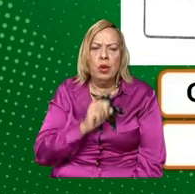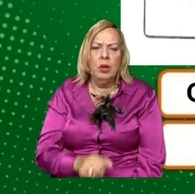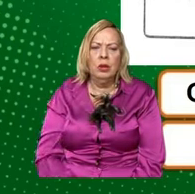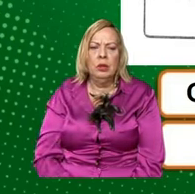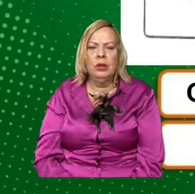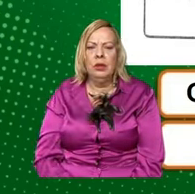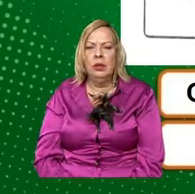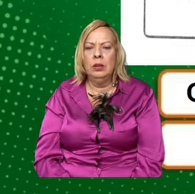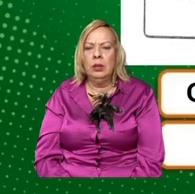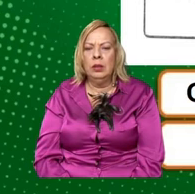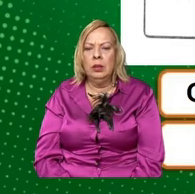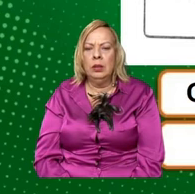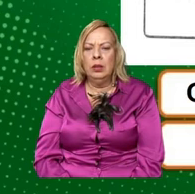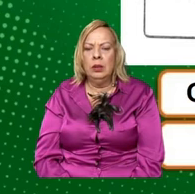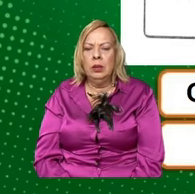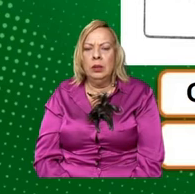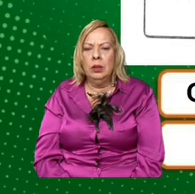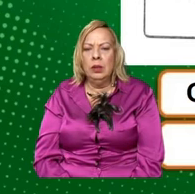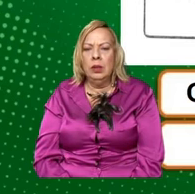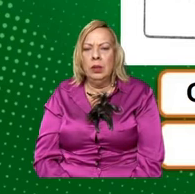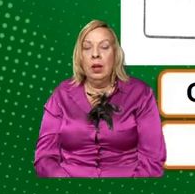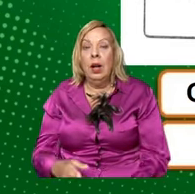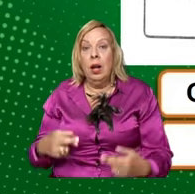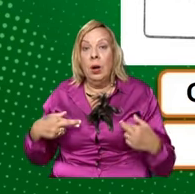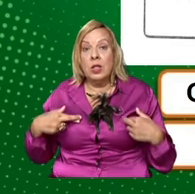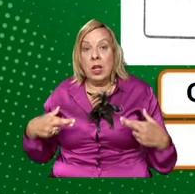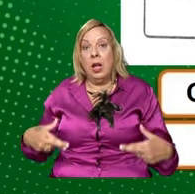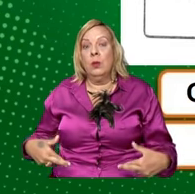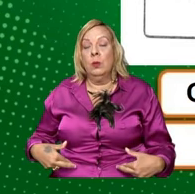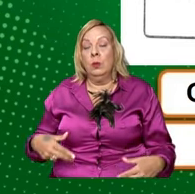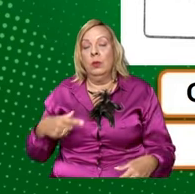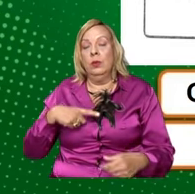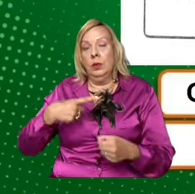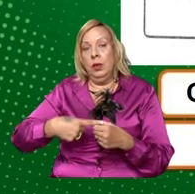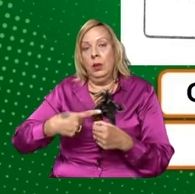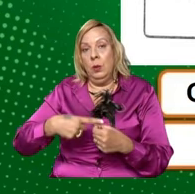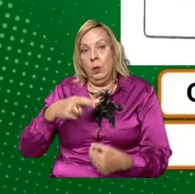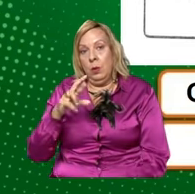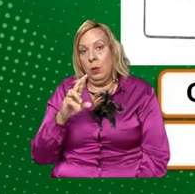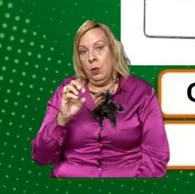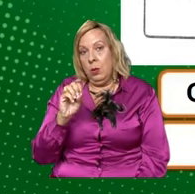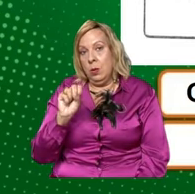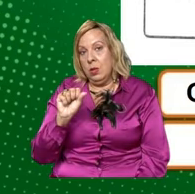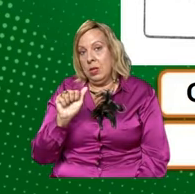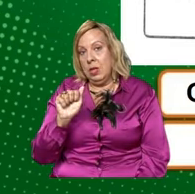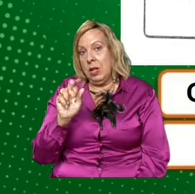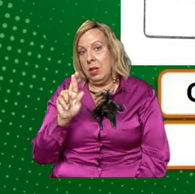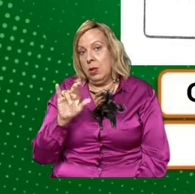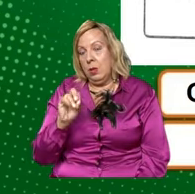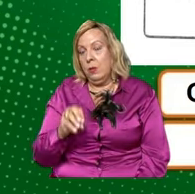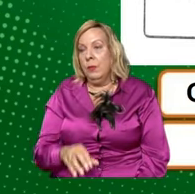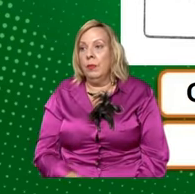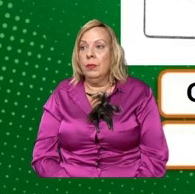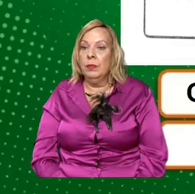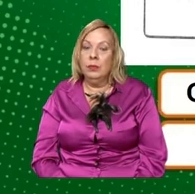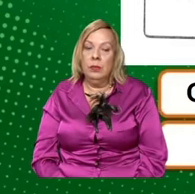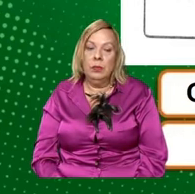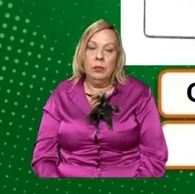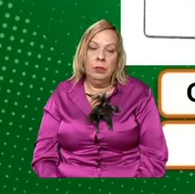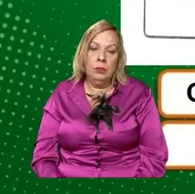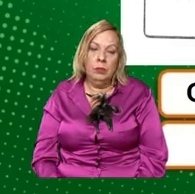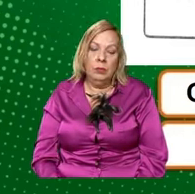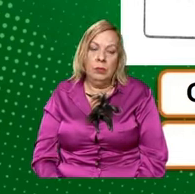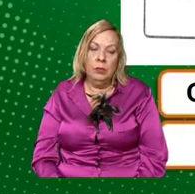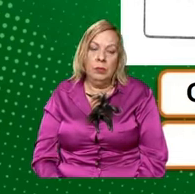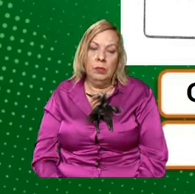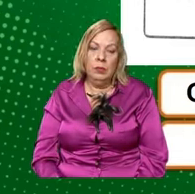do Catete. Vai Menor ter o responsável deve... avô, é, o avô ali, né? Cauã, responsável vai ser o avô. A Andréa Filé. Menina, Andréa